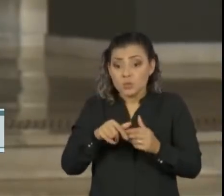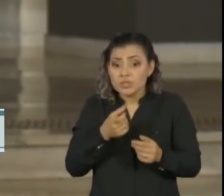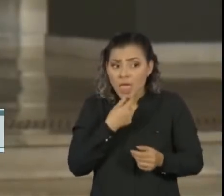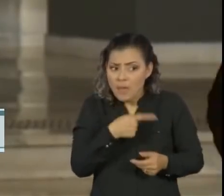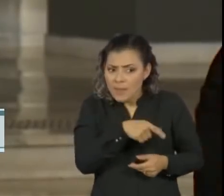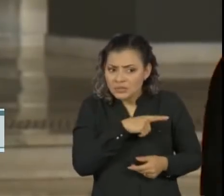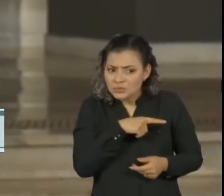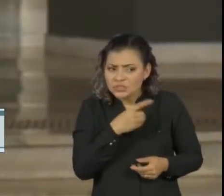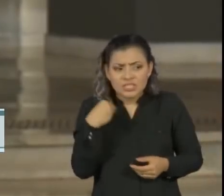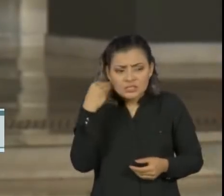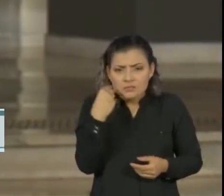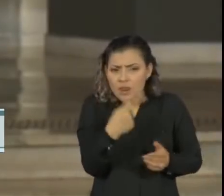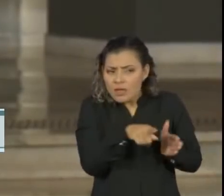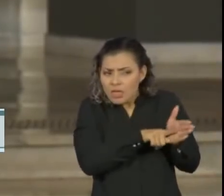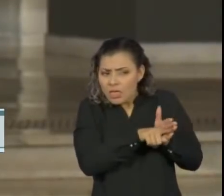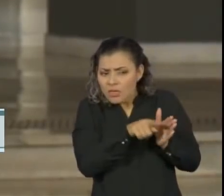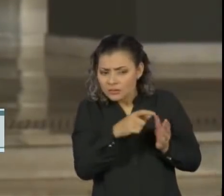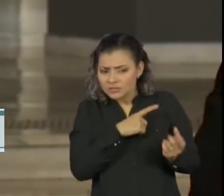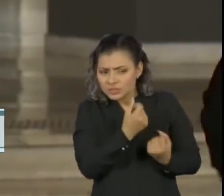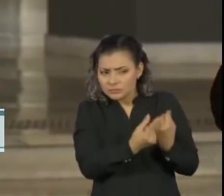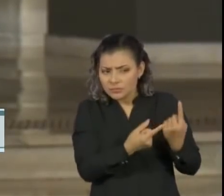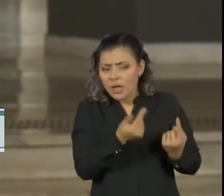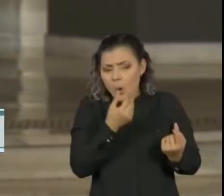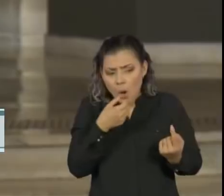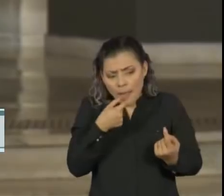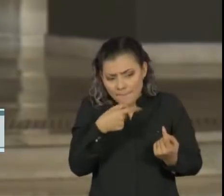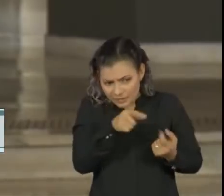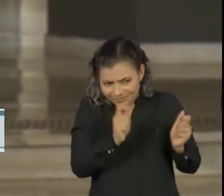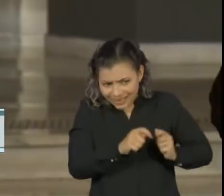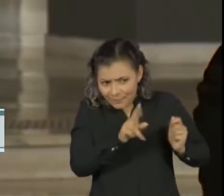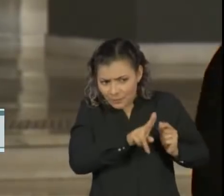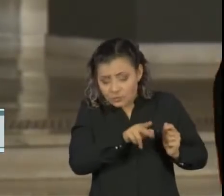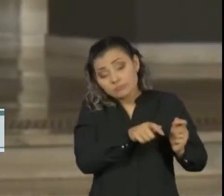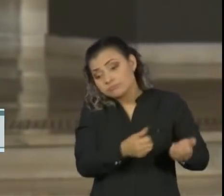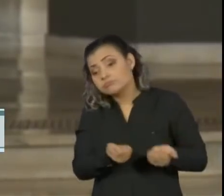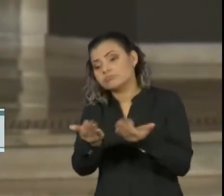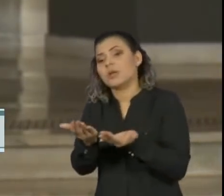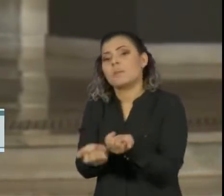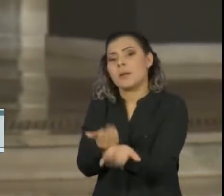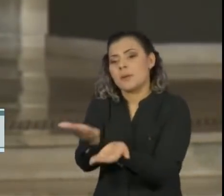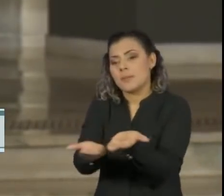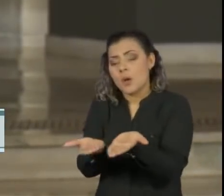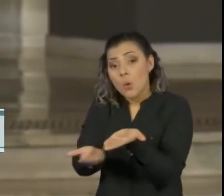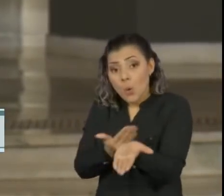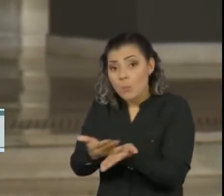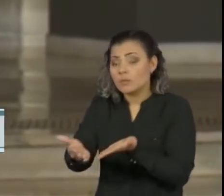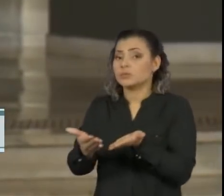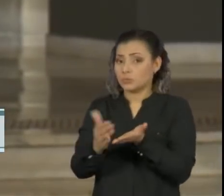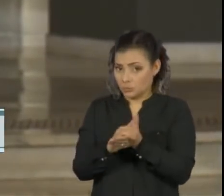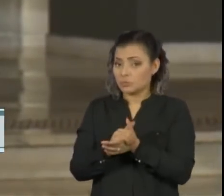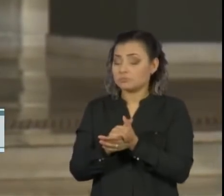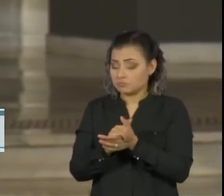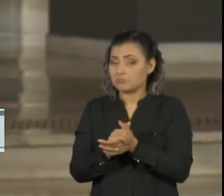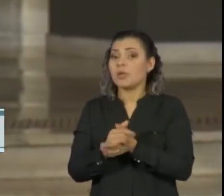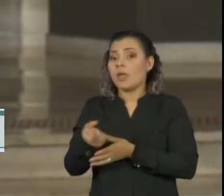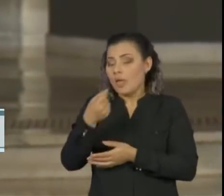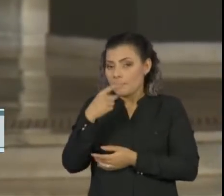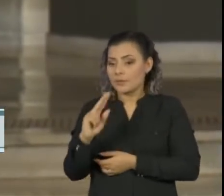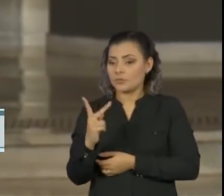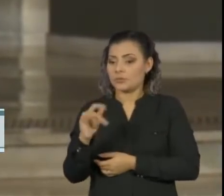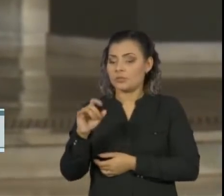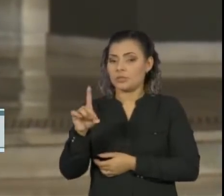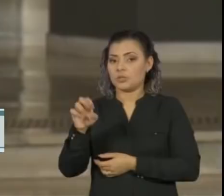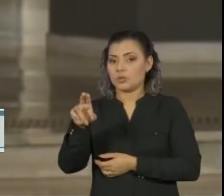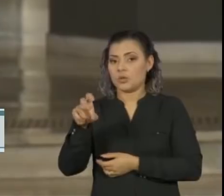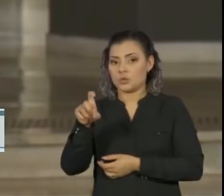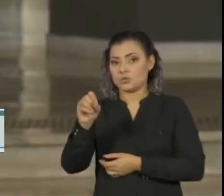estudos experimentais que apontavam para uma eventual possibilidade da hidroxicloroquina agir